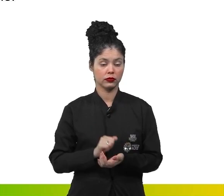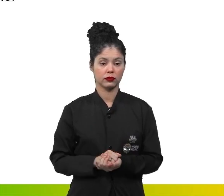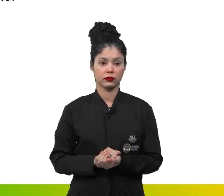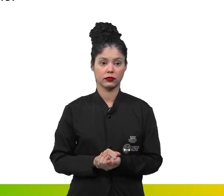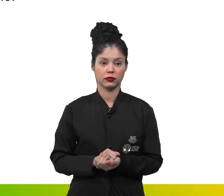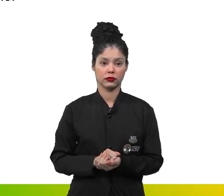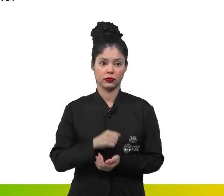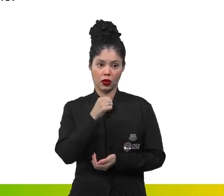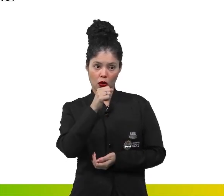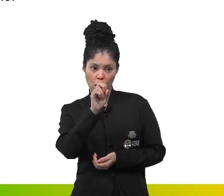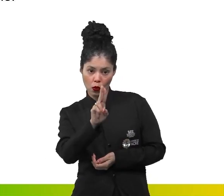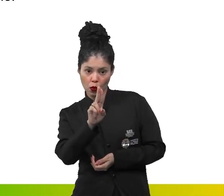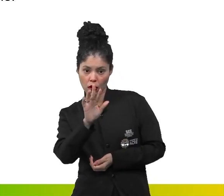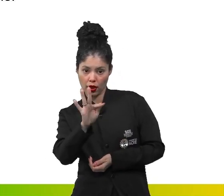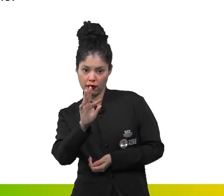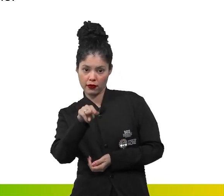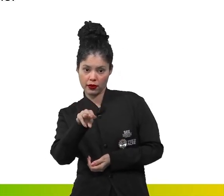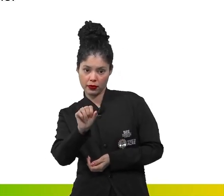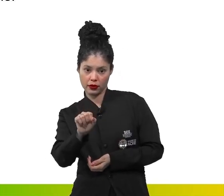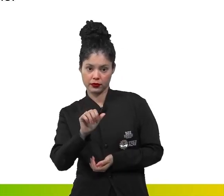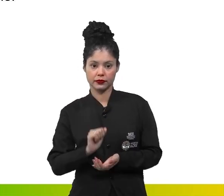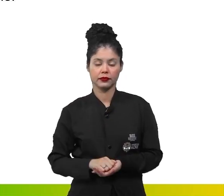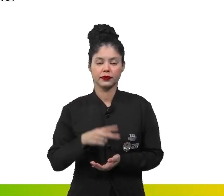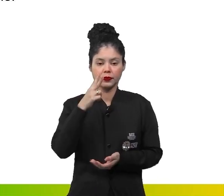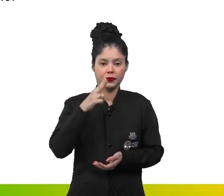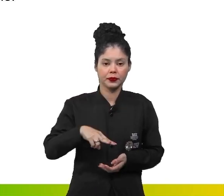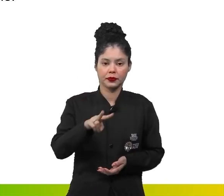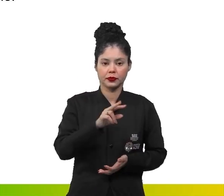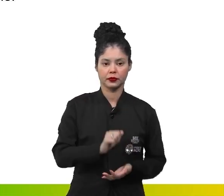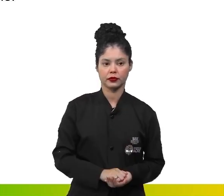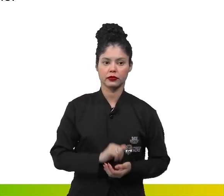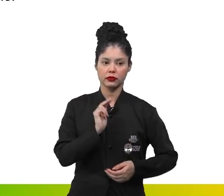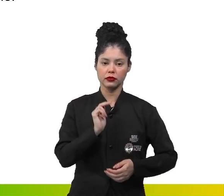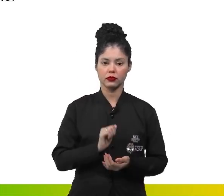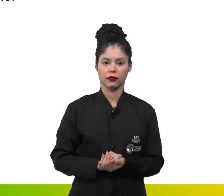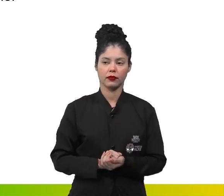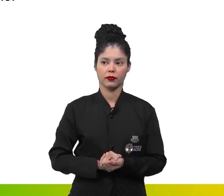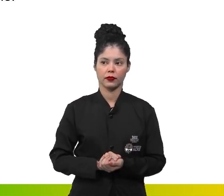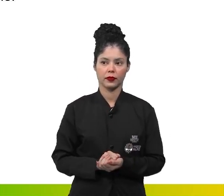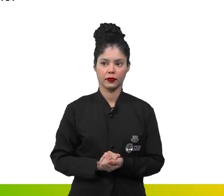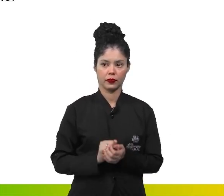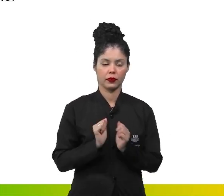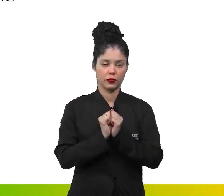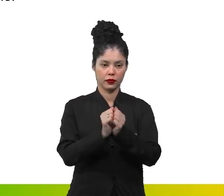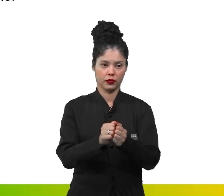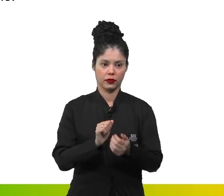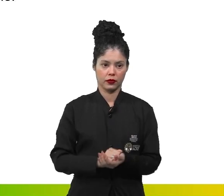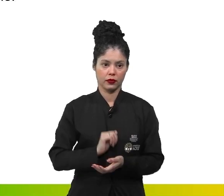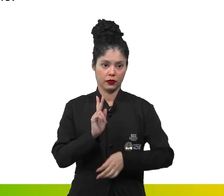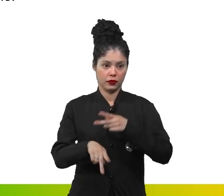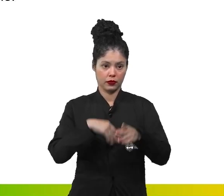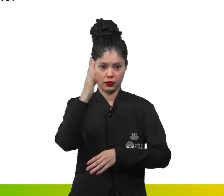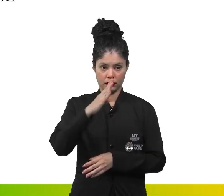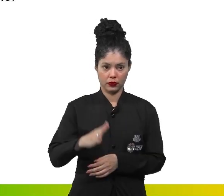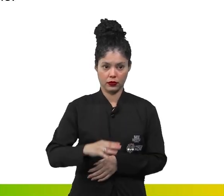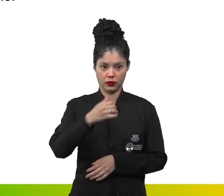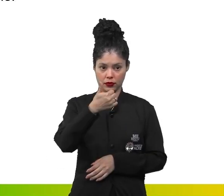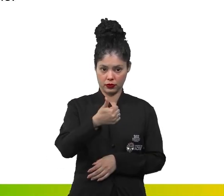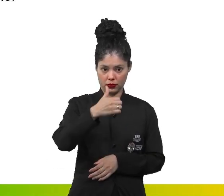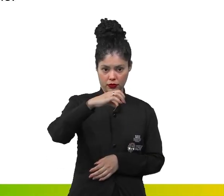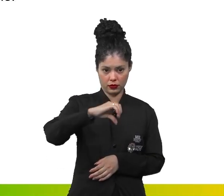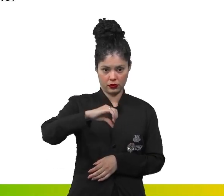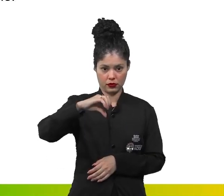Essa é da UFMS e a gente vai ler o seguinte texto, tá? Vamos lá junto comigo. Em O Povo